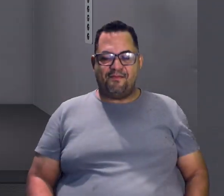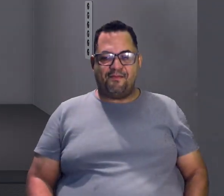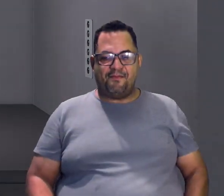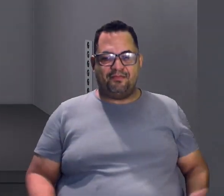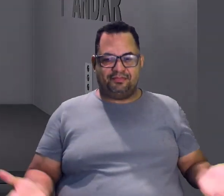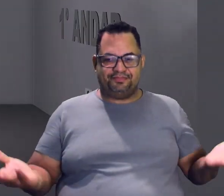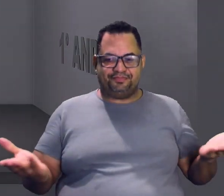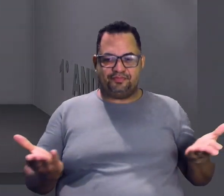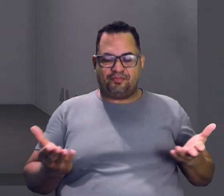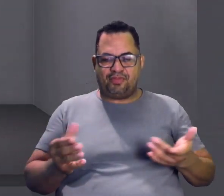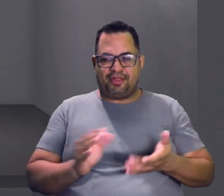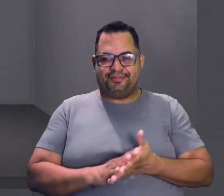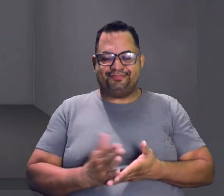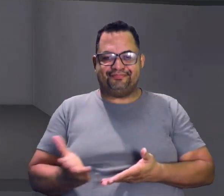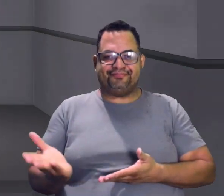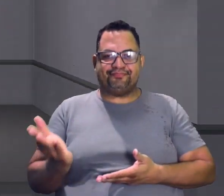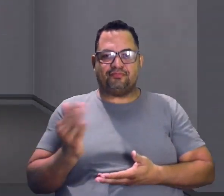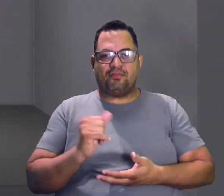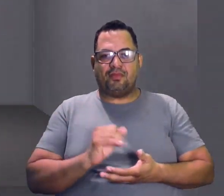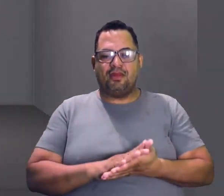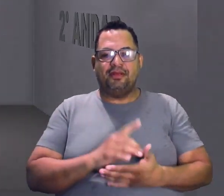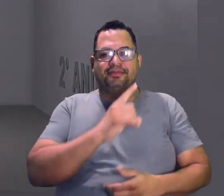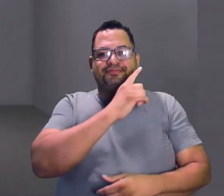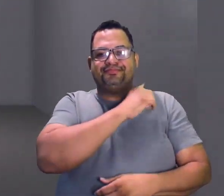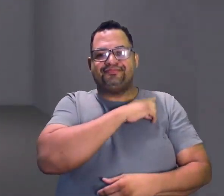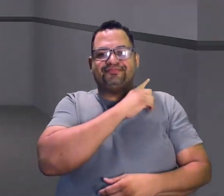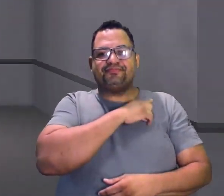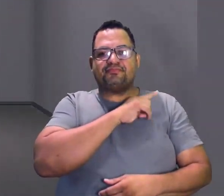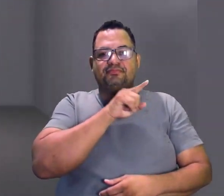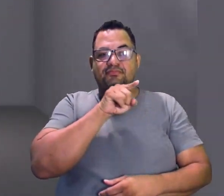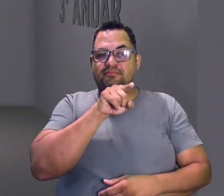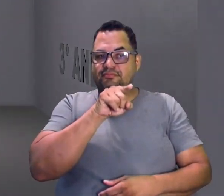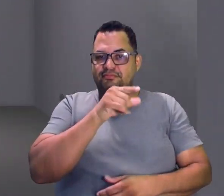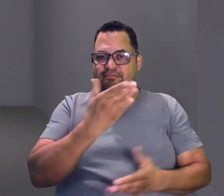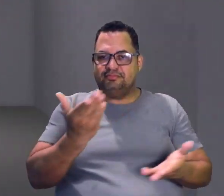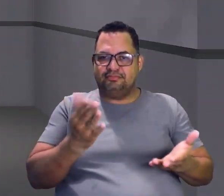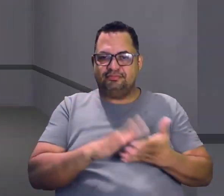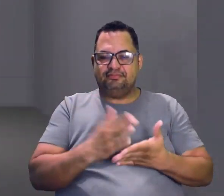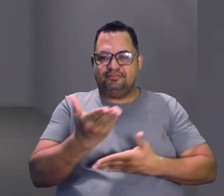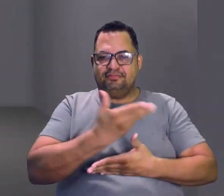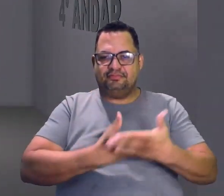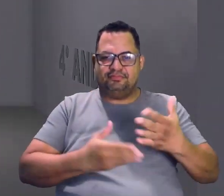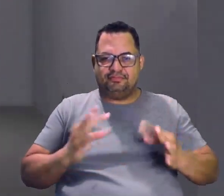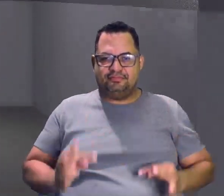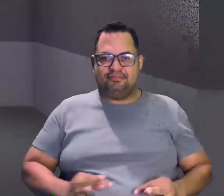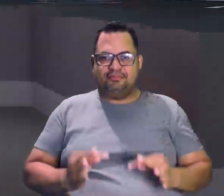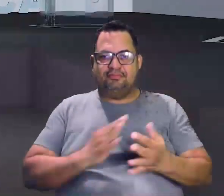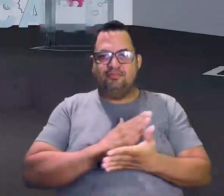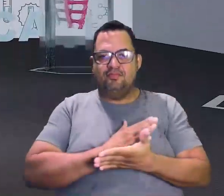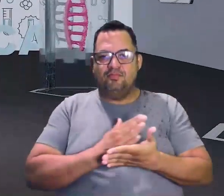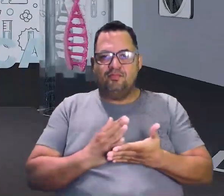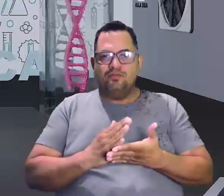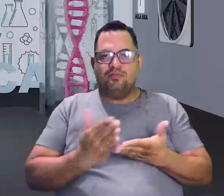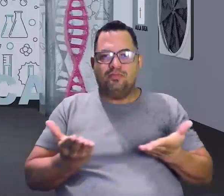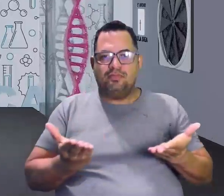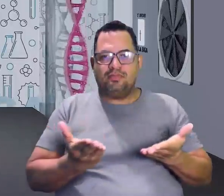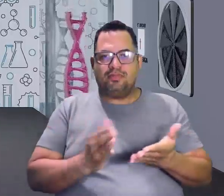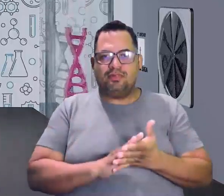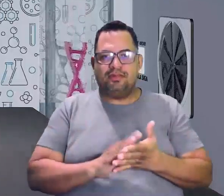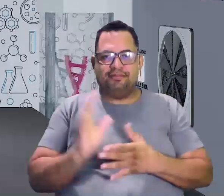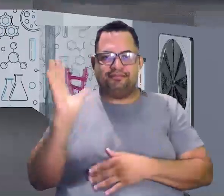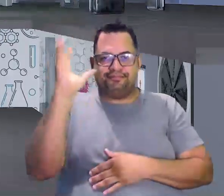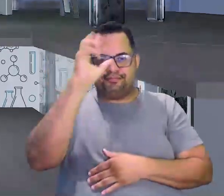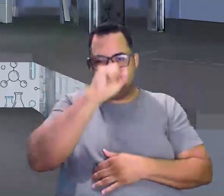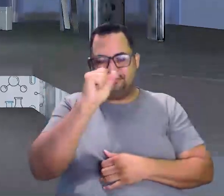Vamos agora, meu aluno, olha aí, do primeiro ano, hein? Você aí, primeiro ano da mediação tecnológica, começando a